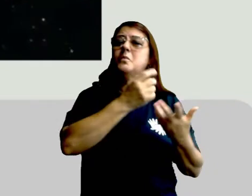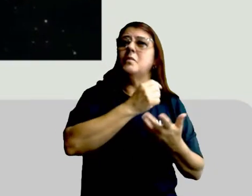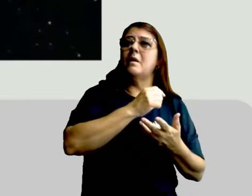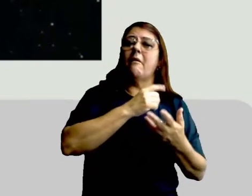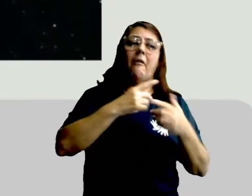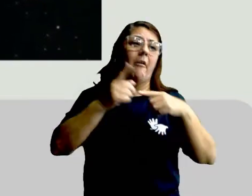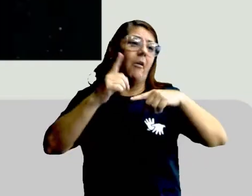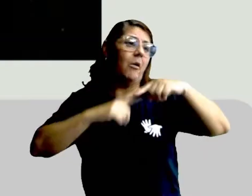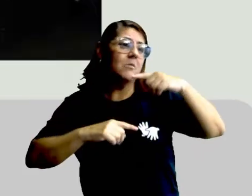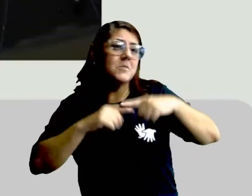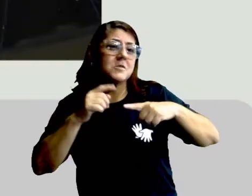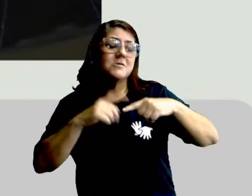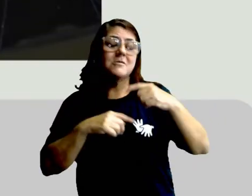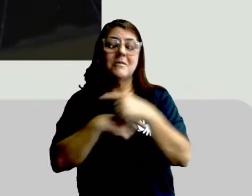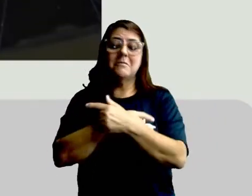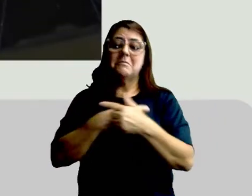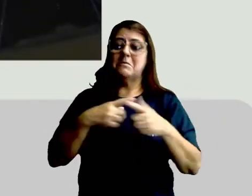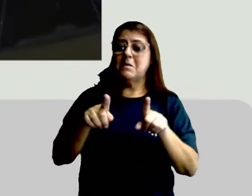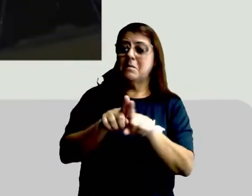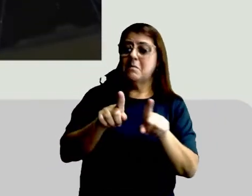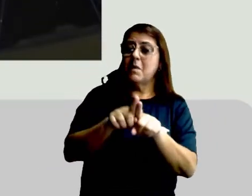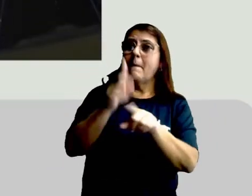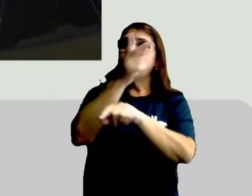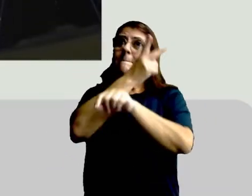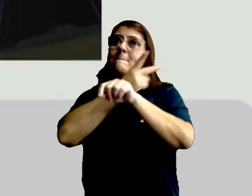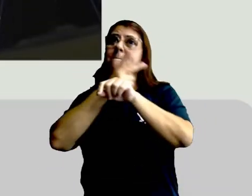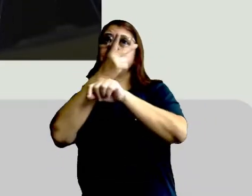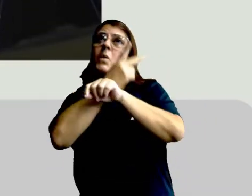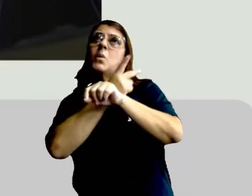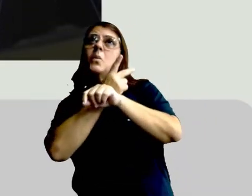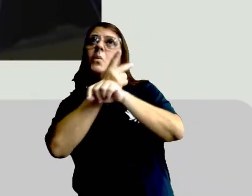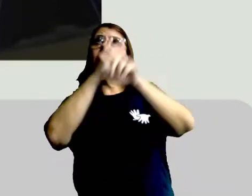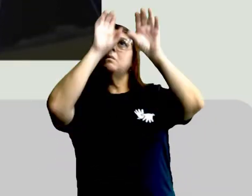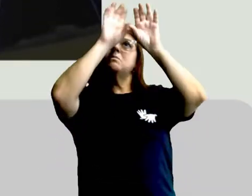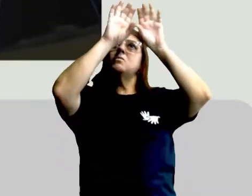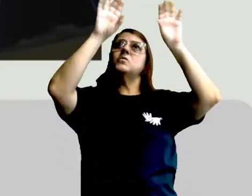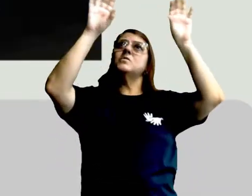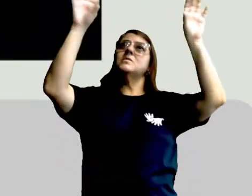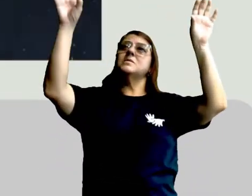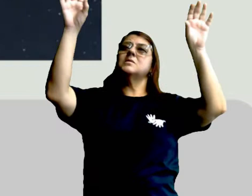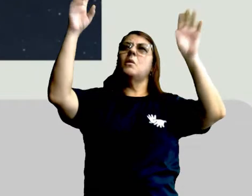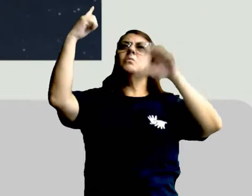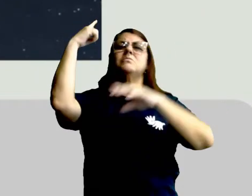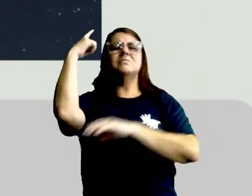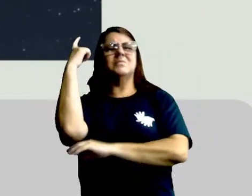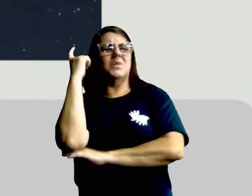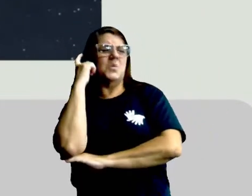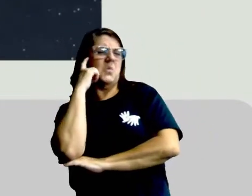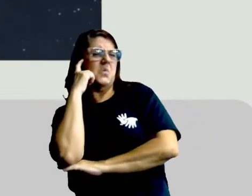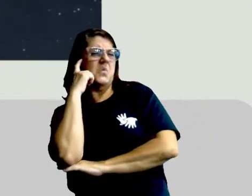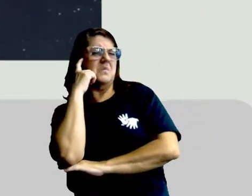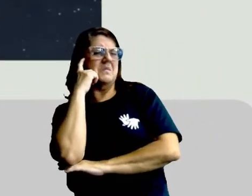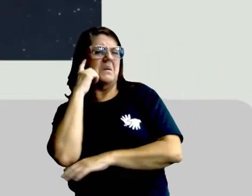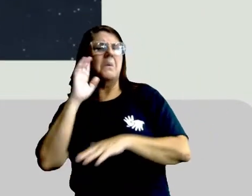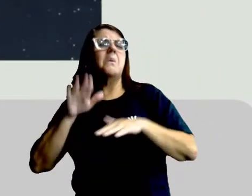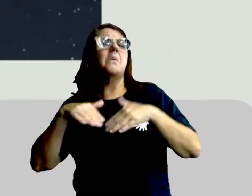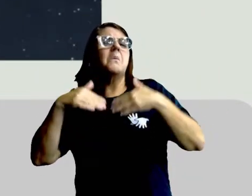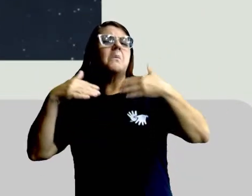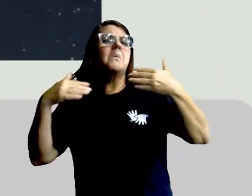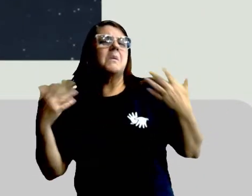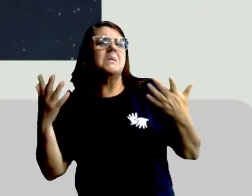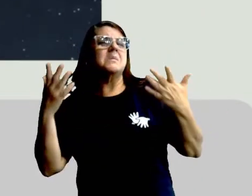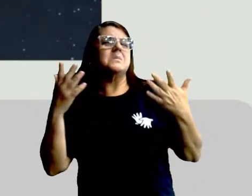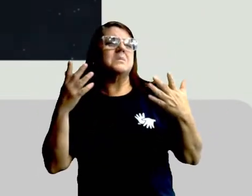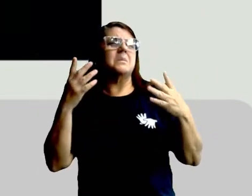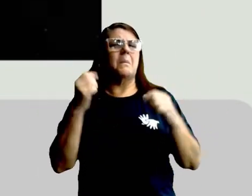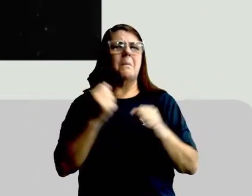objetos. Mas, ao procurar por estas figuras no céu, começam as dúvidas. Desde quando isto se parece com